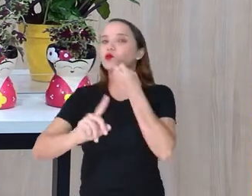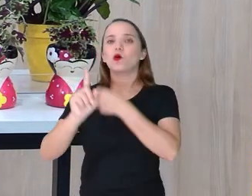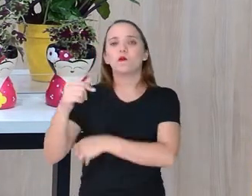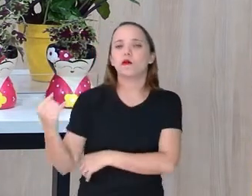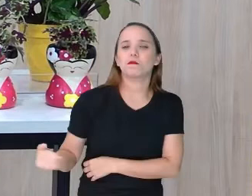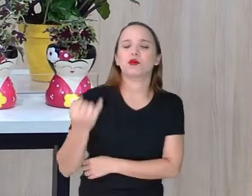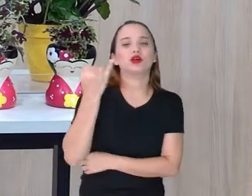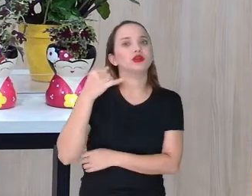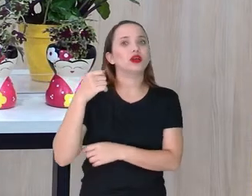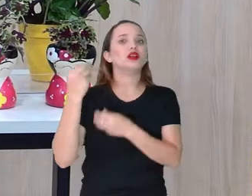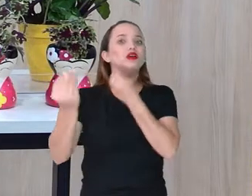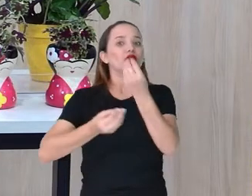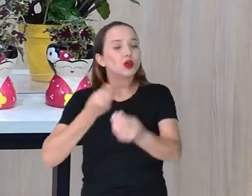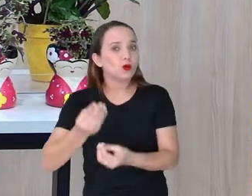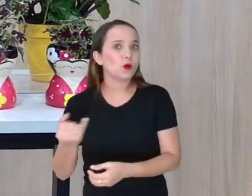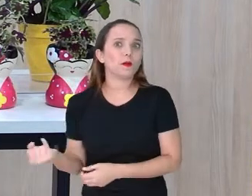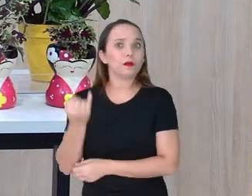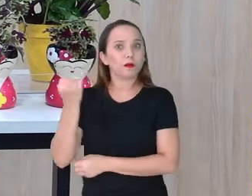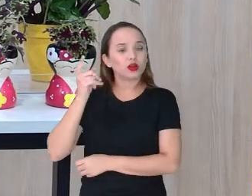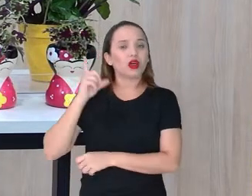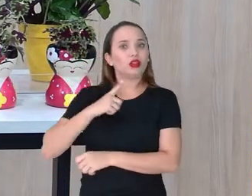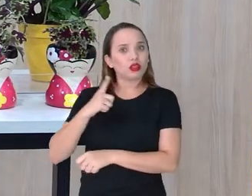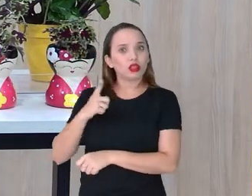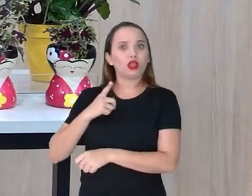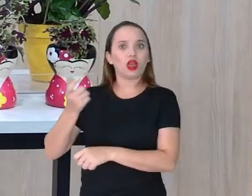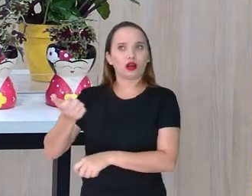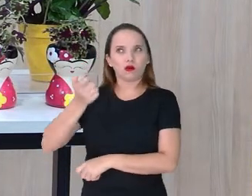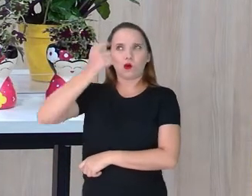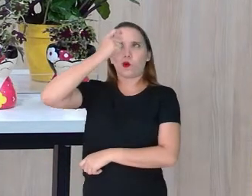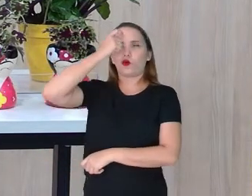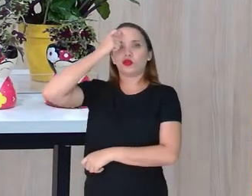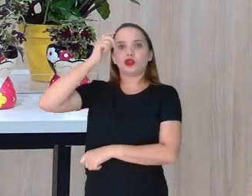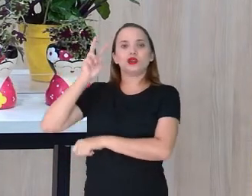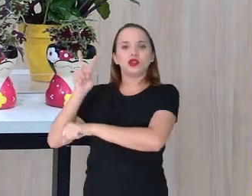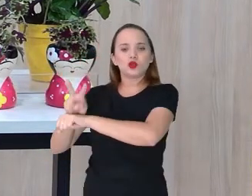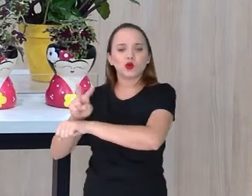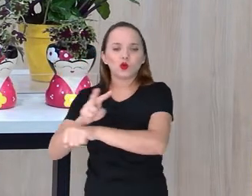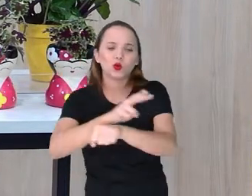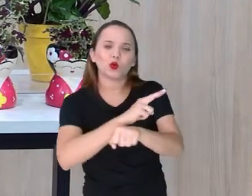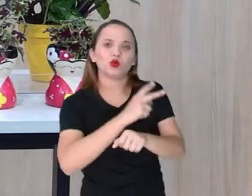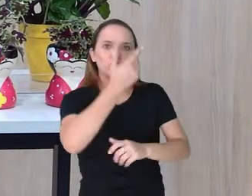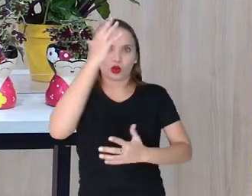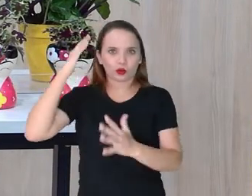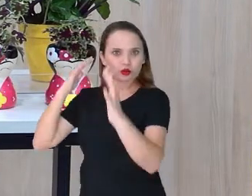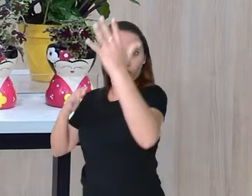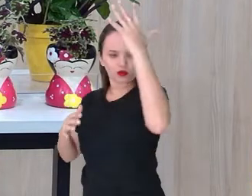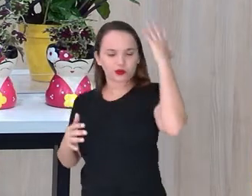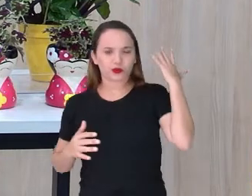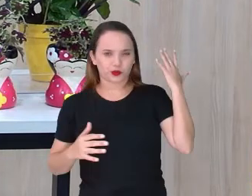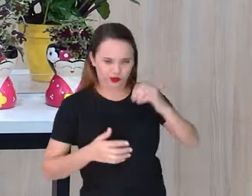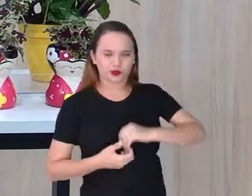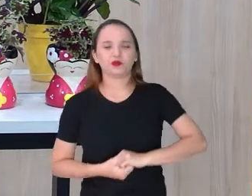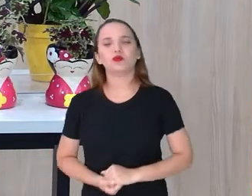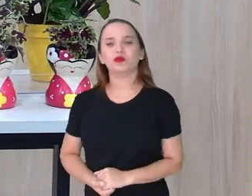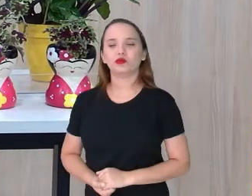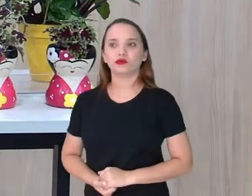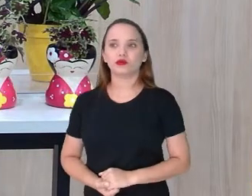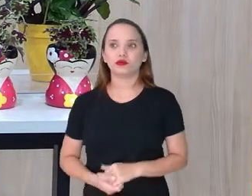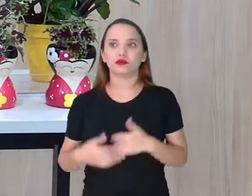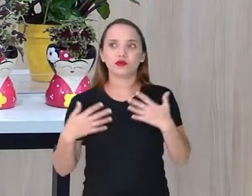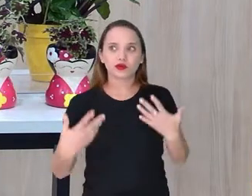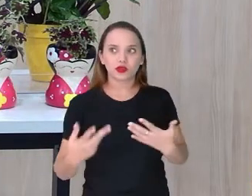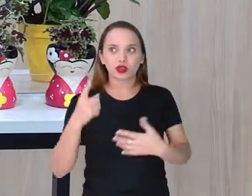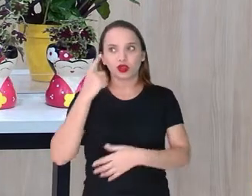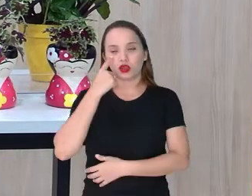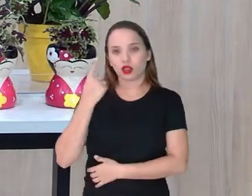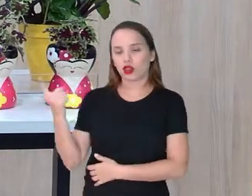e como é importante a gente já ter essa conscientização de preservação do meio ambiente e preservação das florestas. E aqui